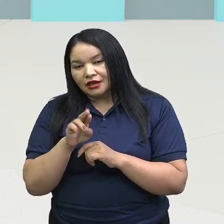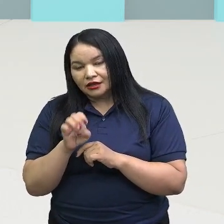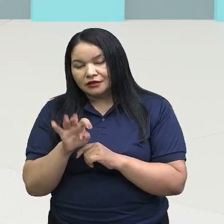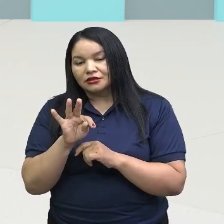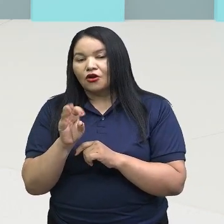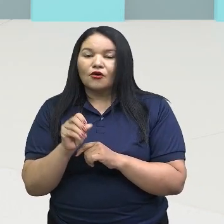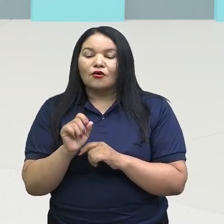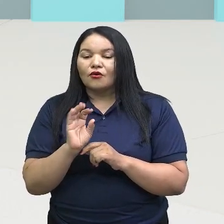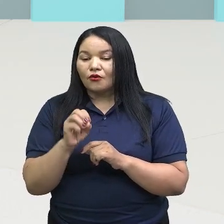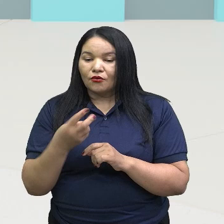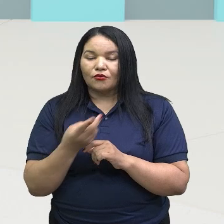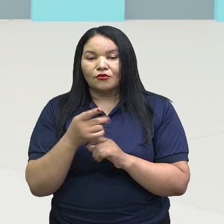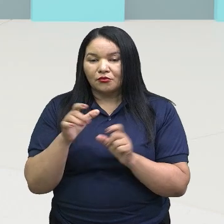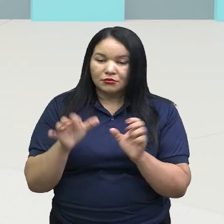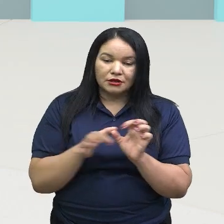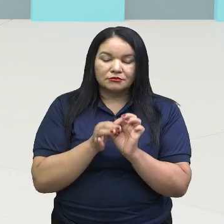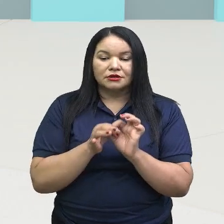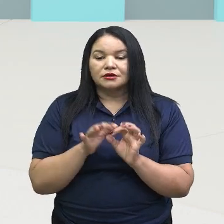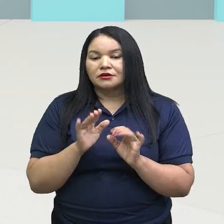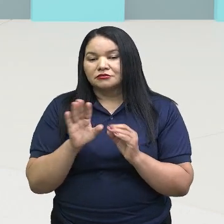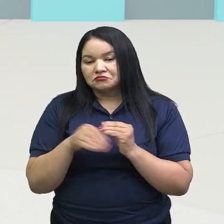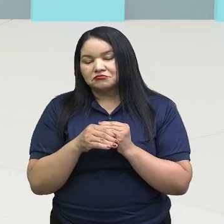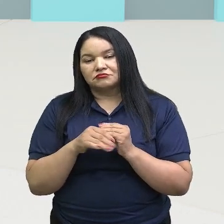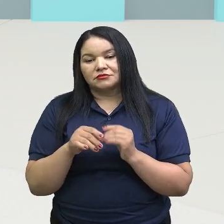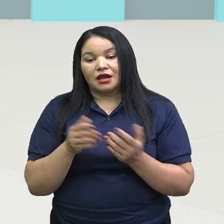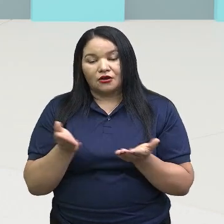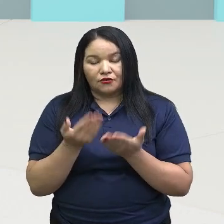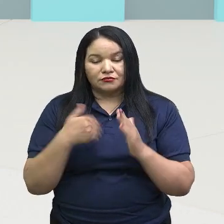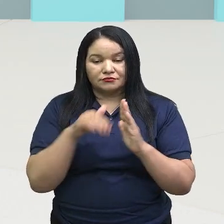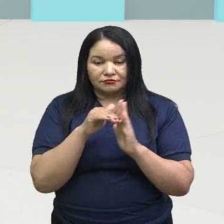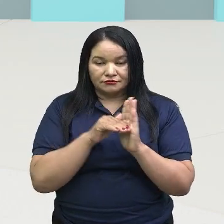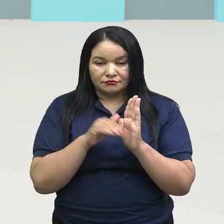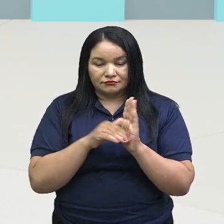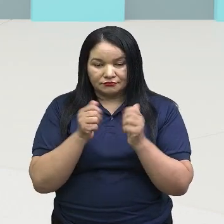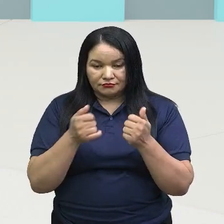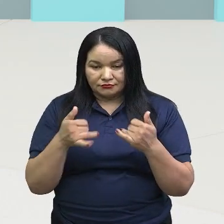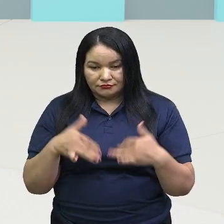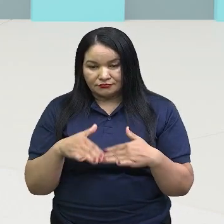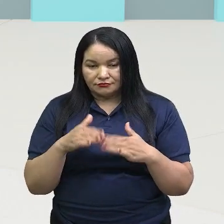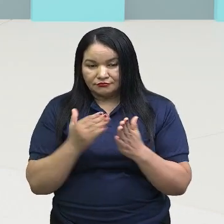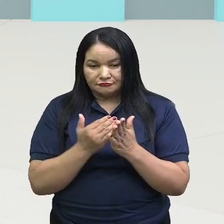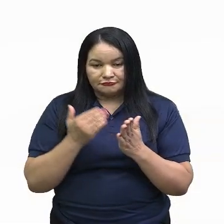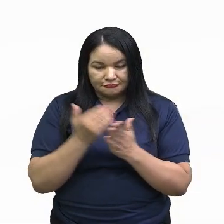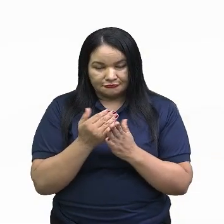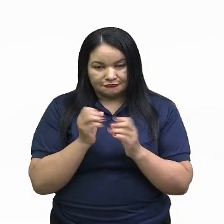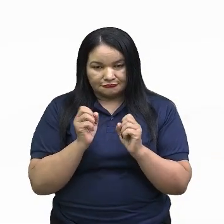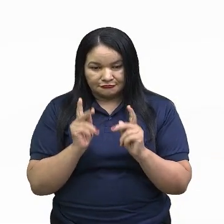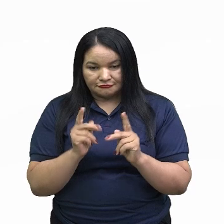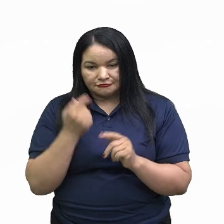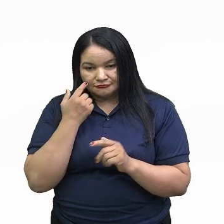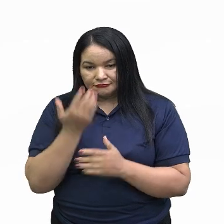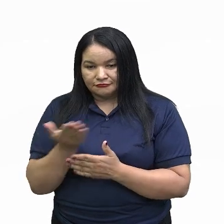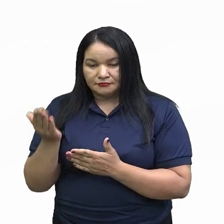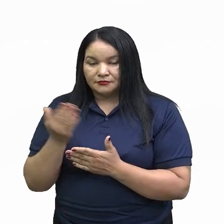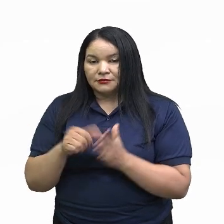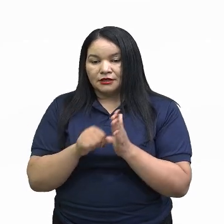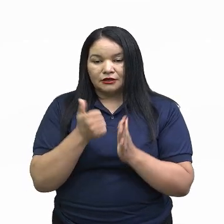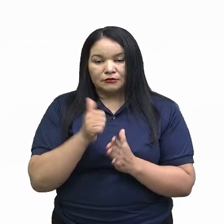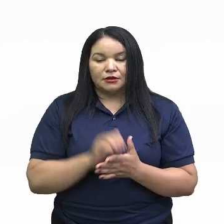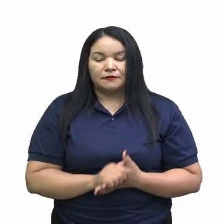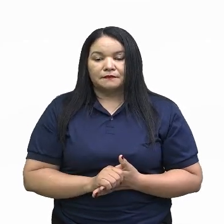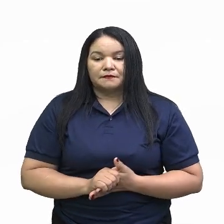por diante. Então, nós vamos às classificações agora para nós entendermos melhor como isso acontece. Vejamos a primeira